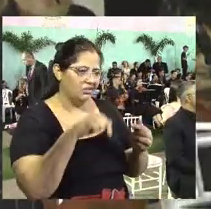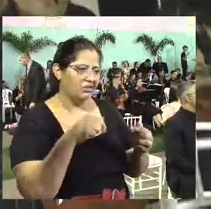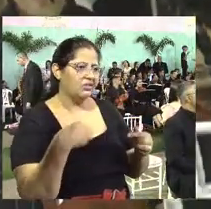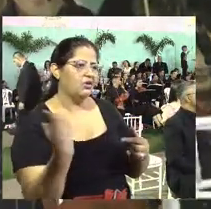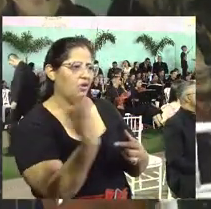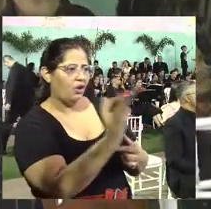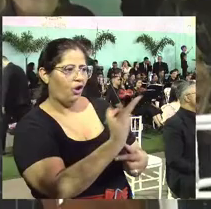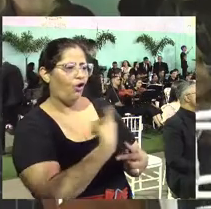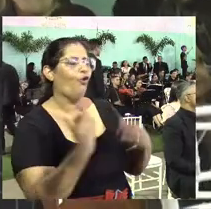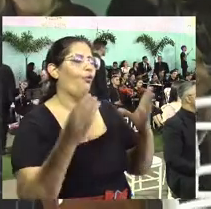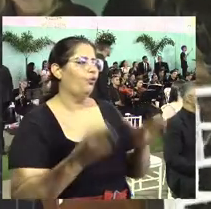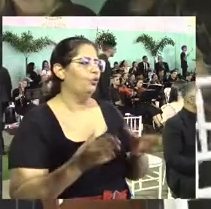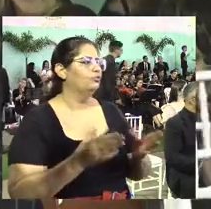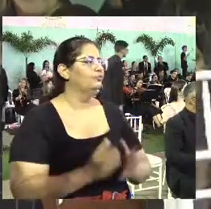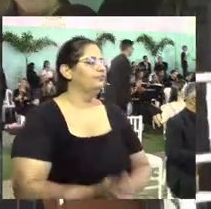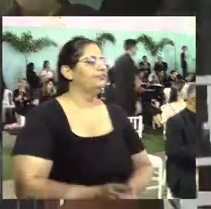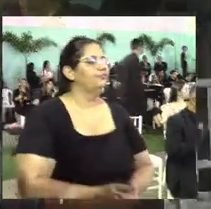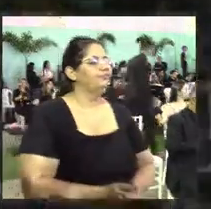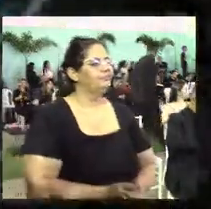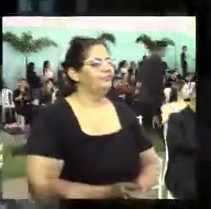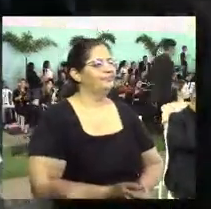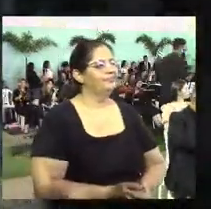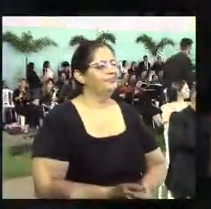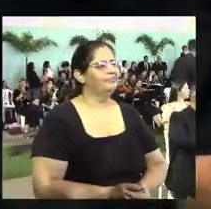vamos lá orquestra